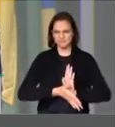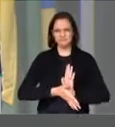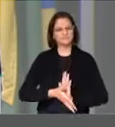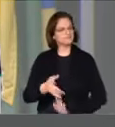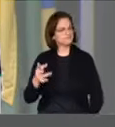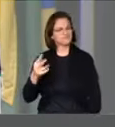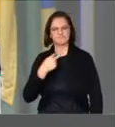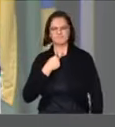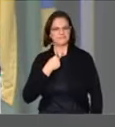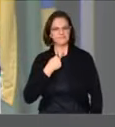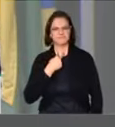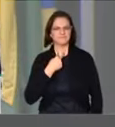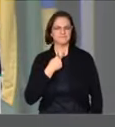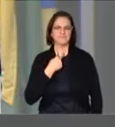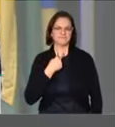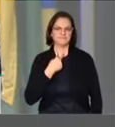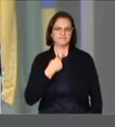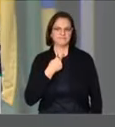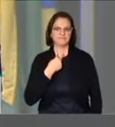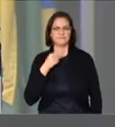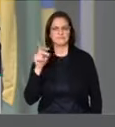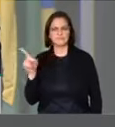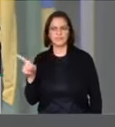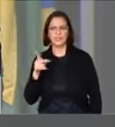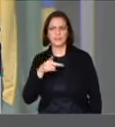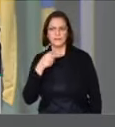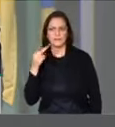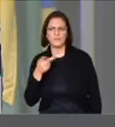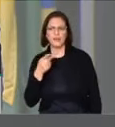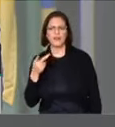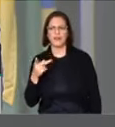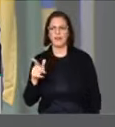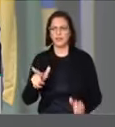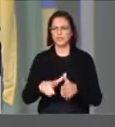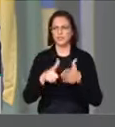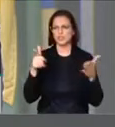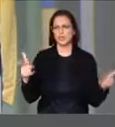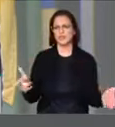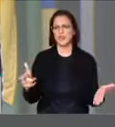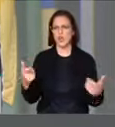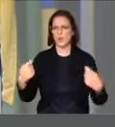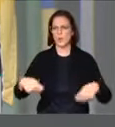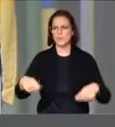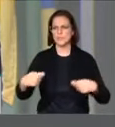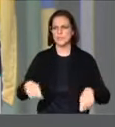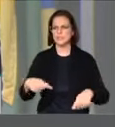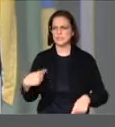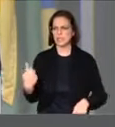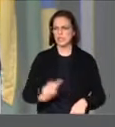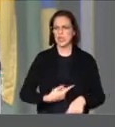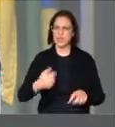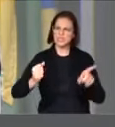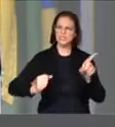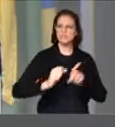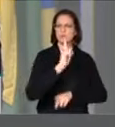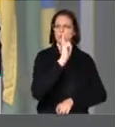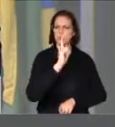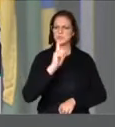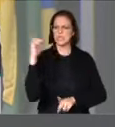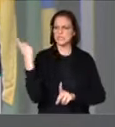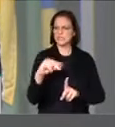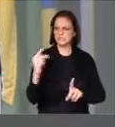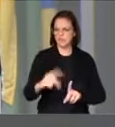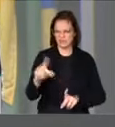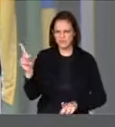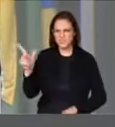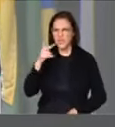pode falar dentro dos jornais que nós precisamos ser expulsos, espancados. Você acha que pode mandar